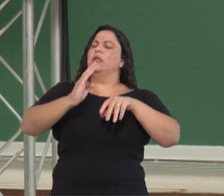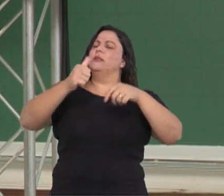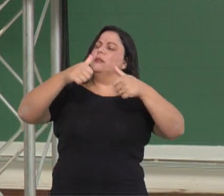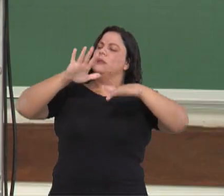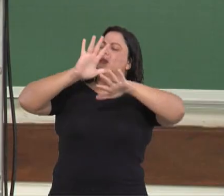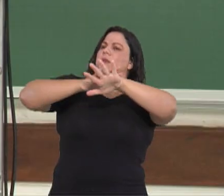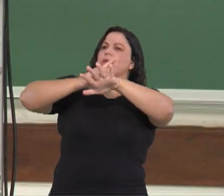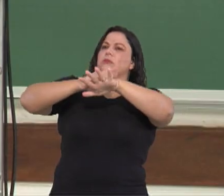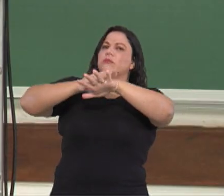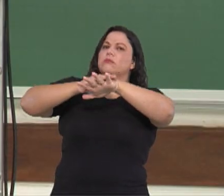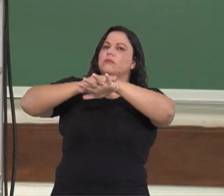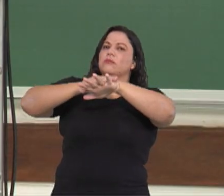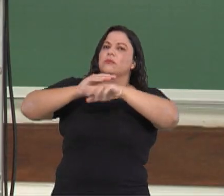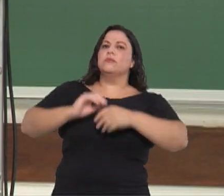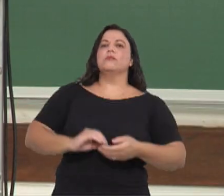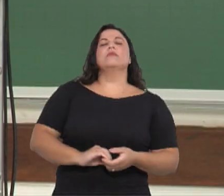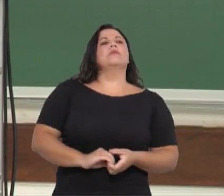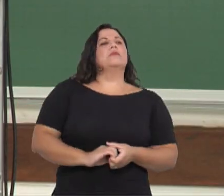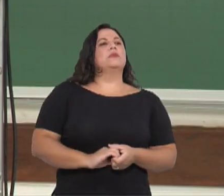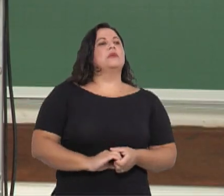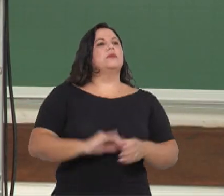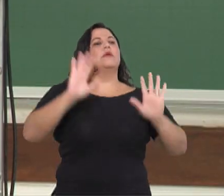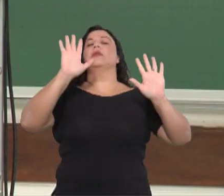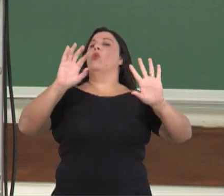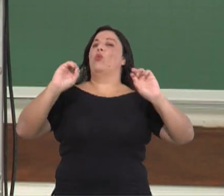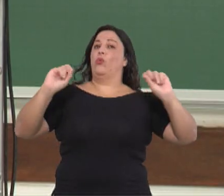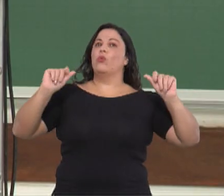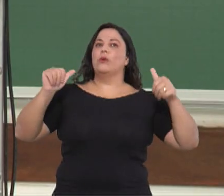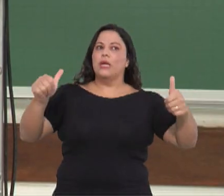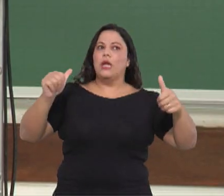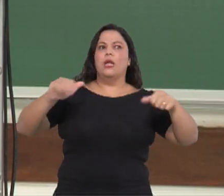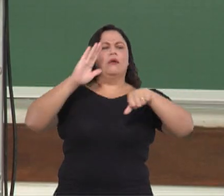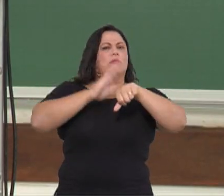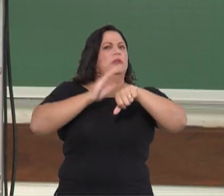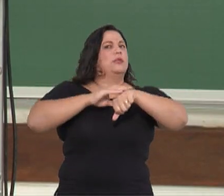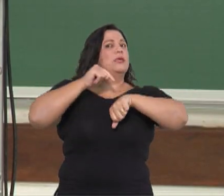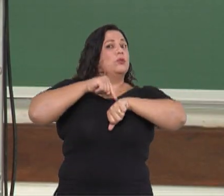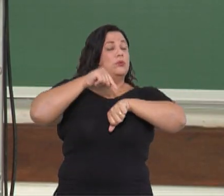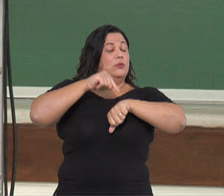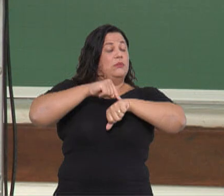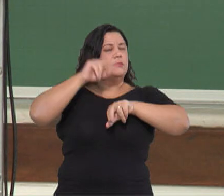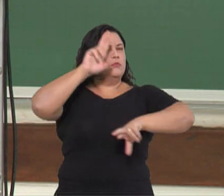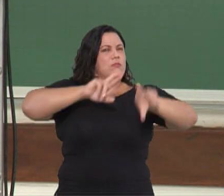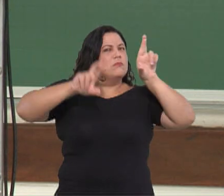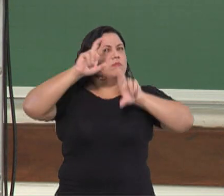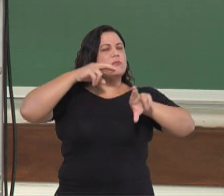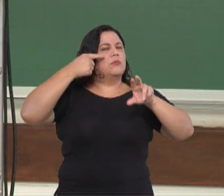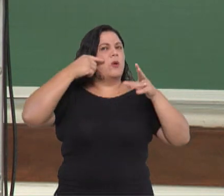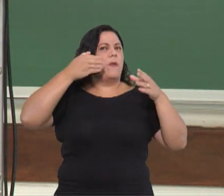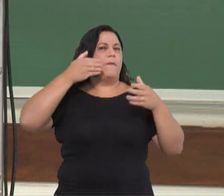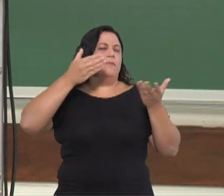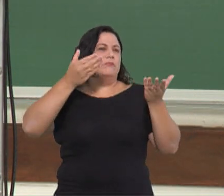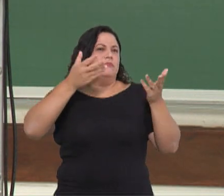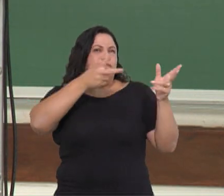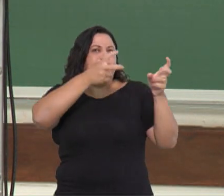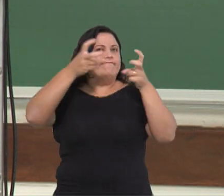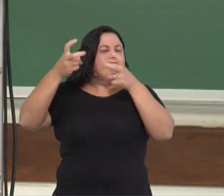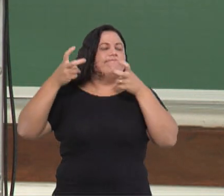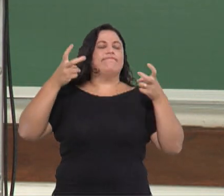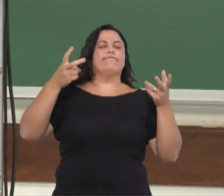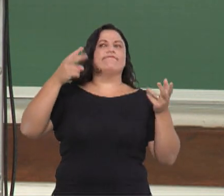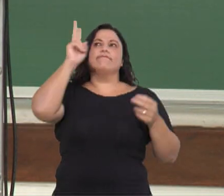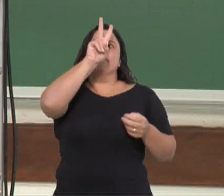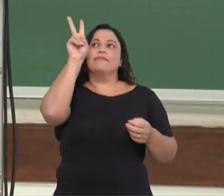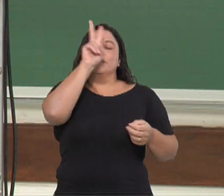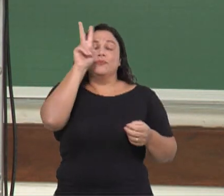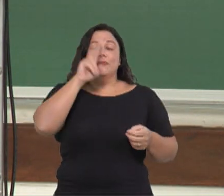doente. Tudo bem. Vou deixar um tempinho para vocês irem analisando, lembrando que o que